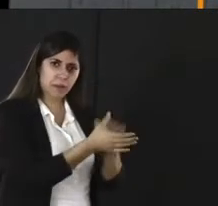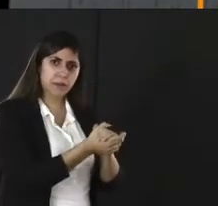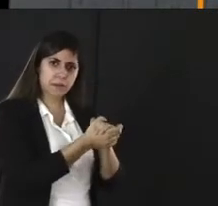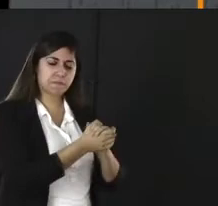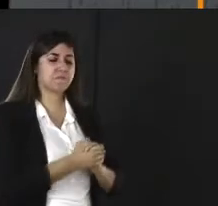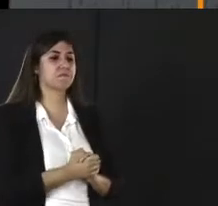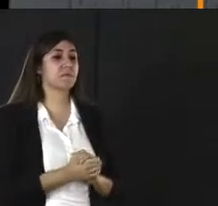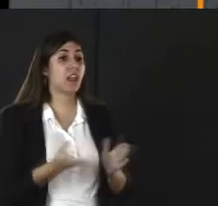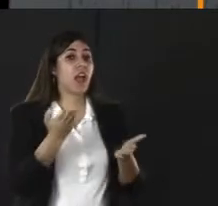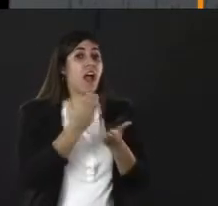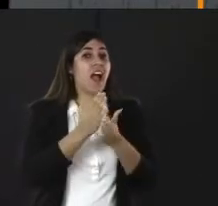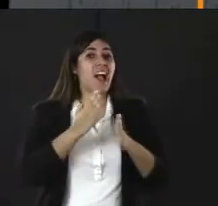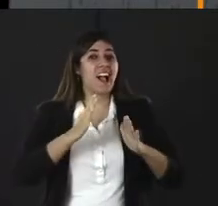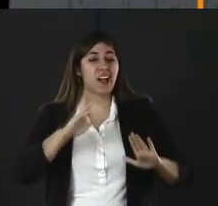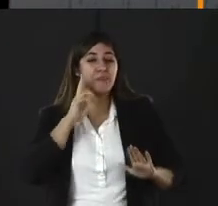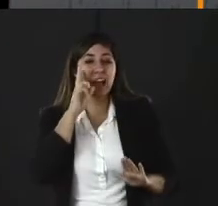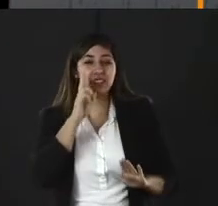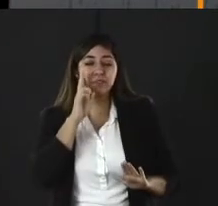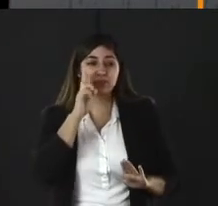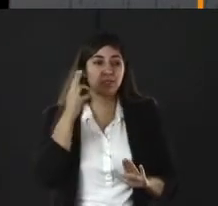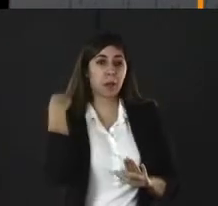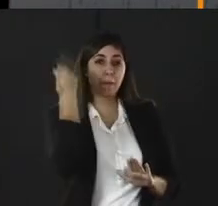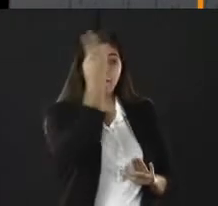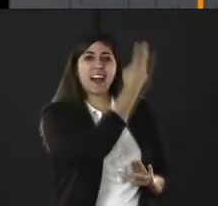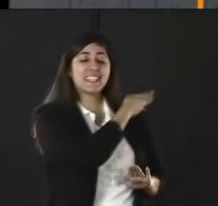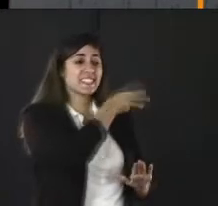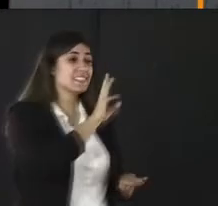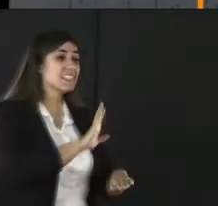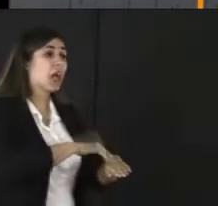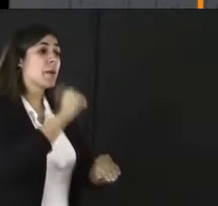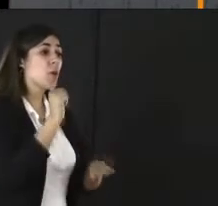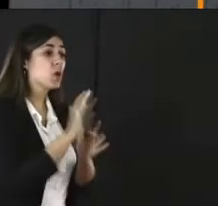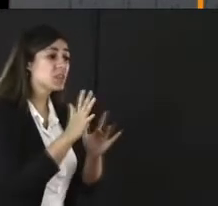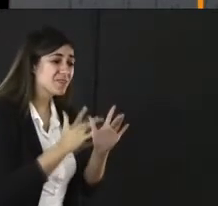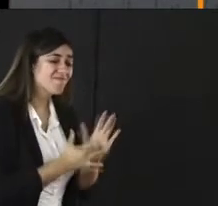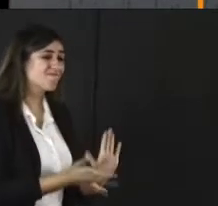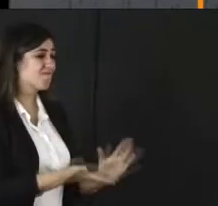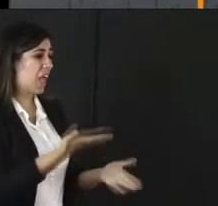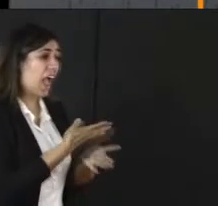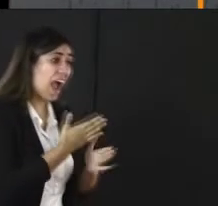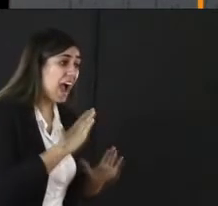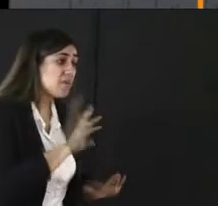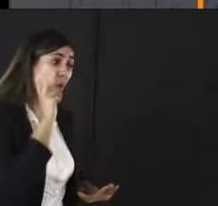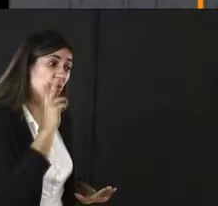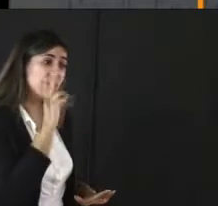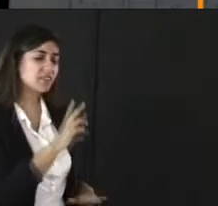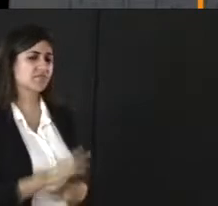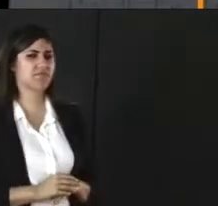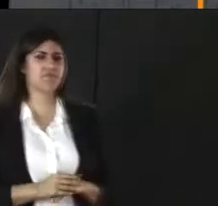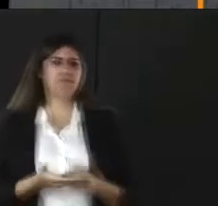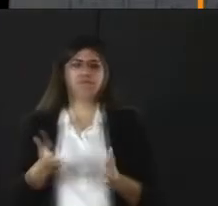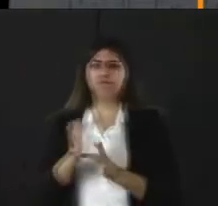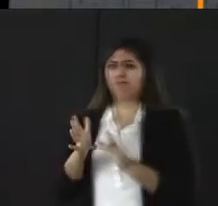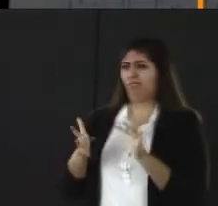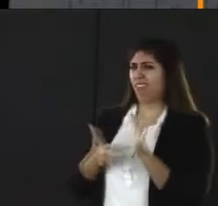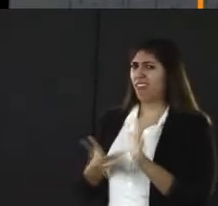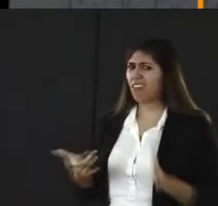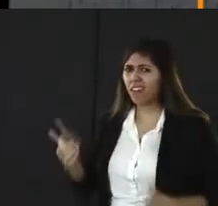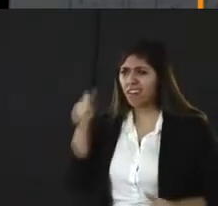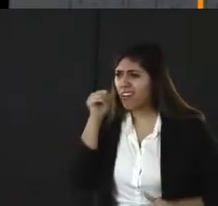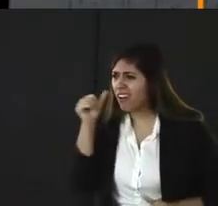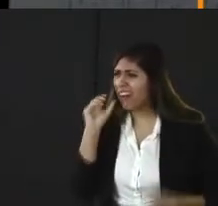tendo acabado o vinho a mãe de jesus lhe disse eles não têm mais vinho mas jesus lhe disse